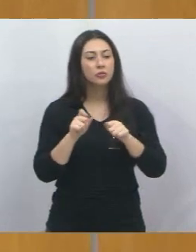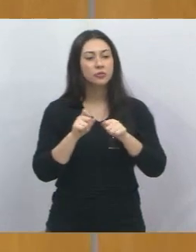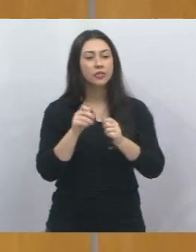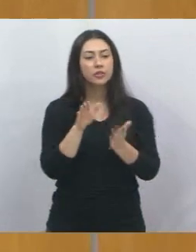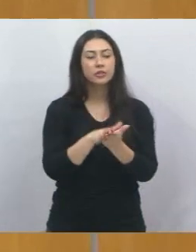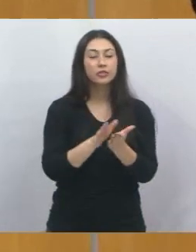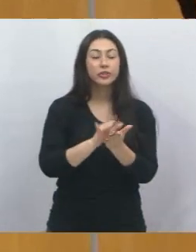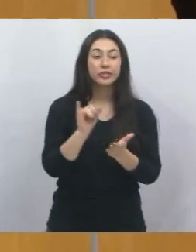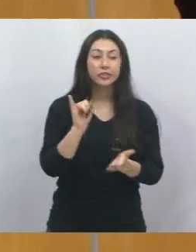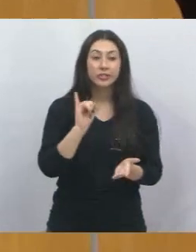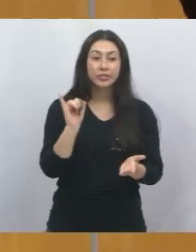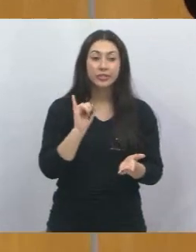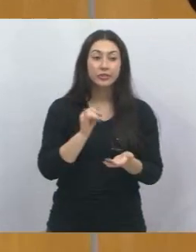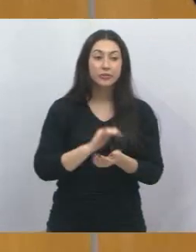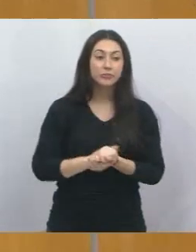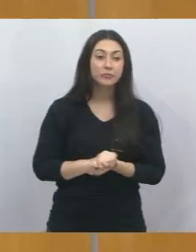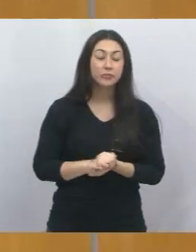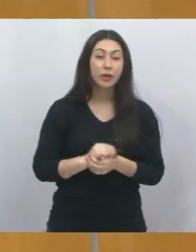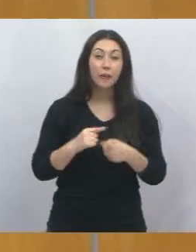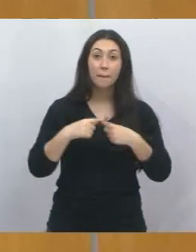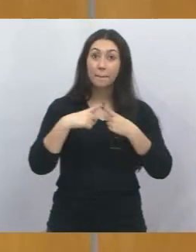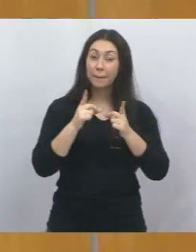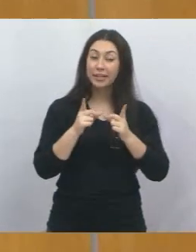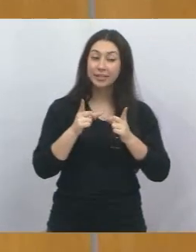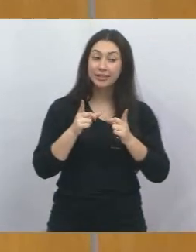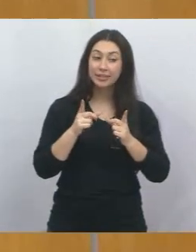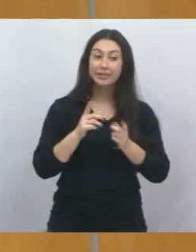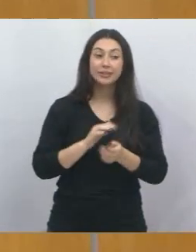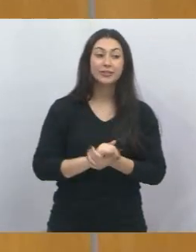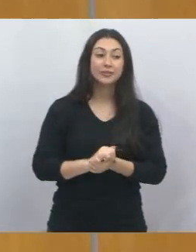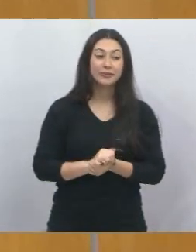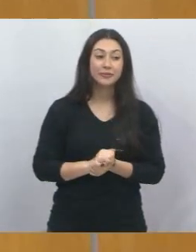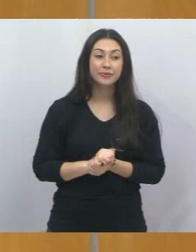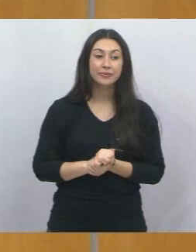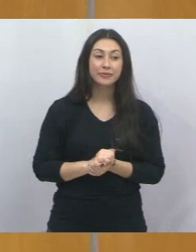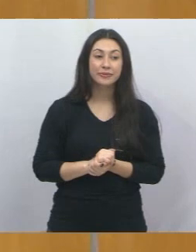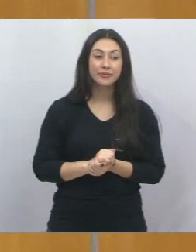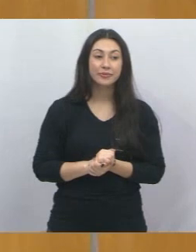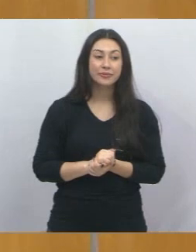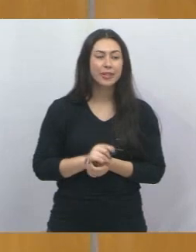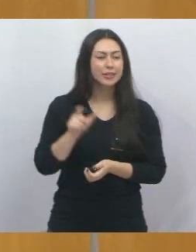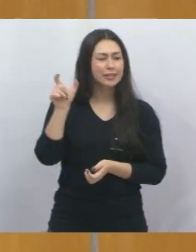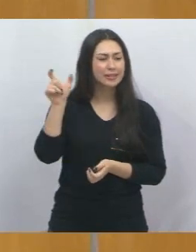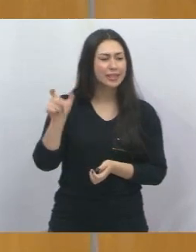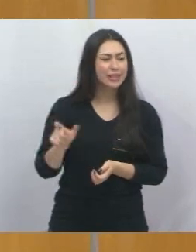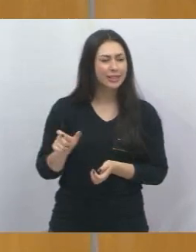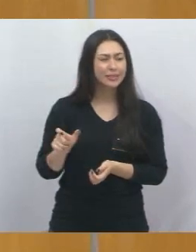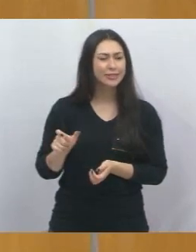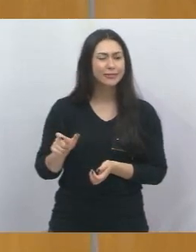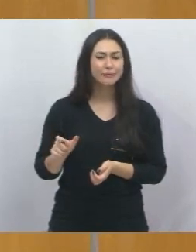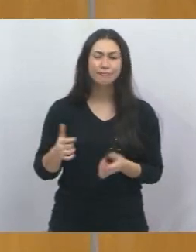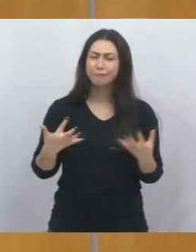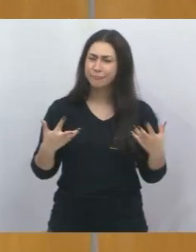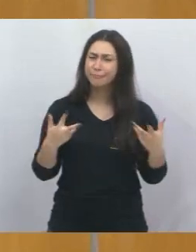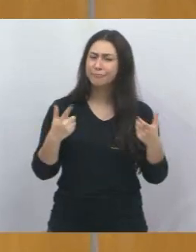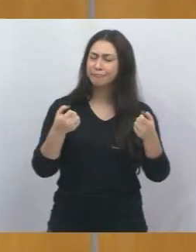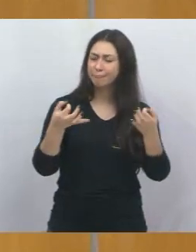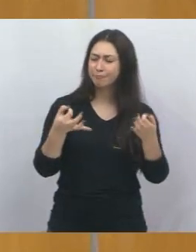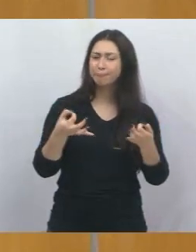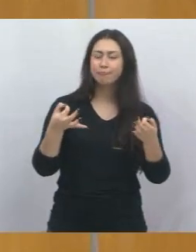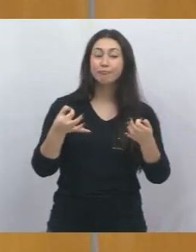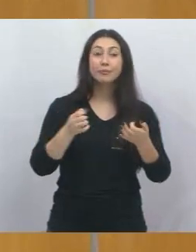a nossa cidade, mas a Salete é uma servidora exemplar, é